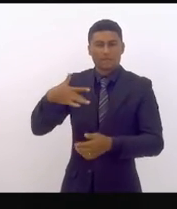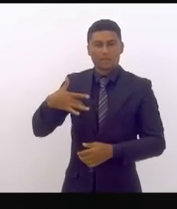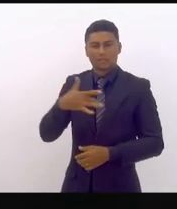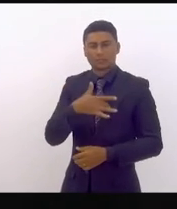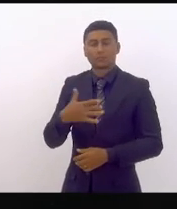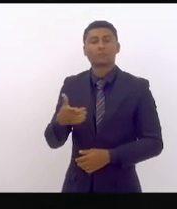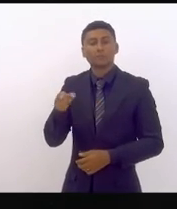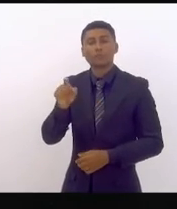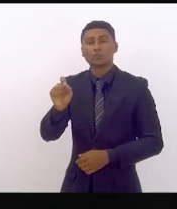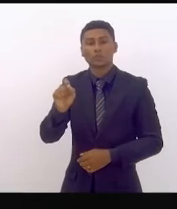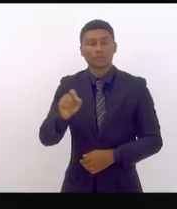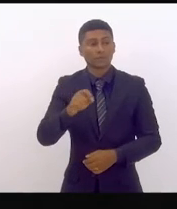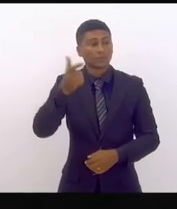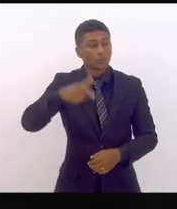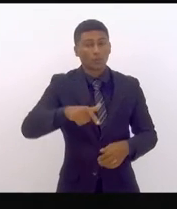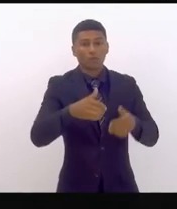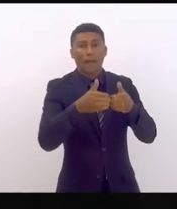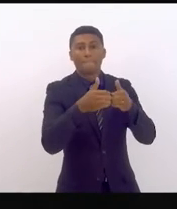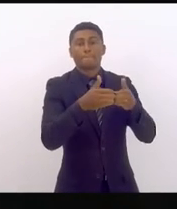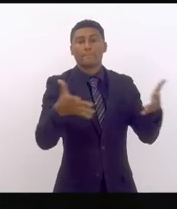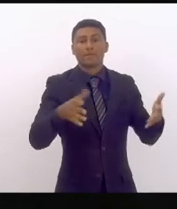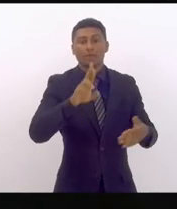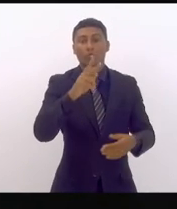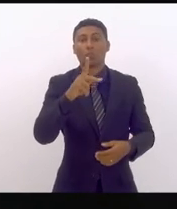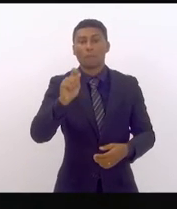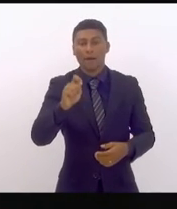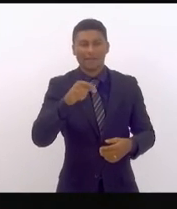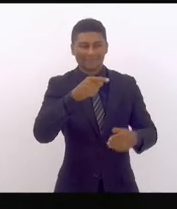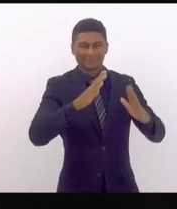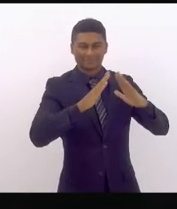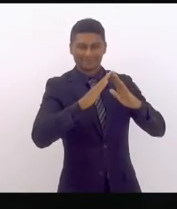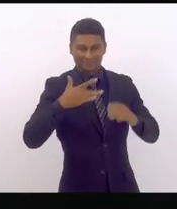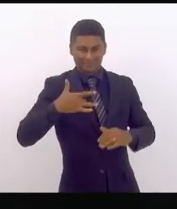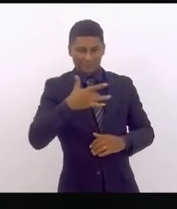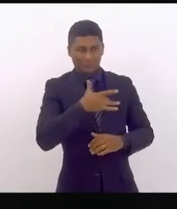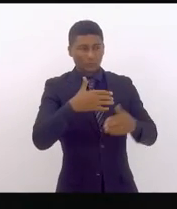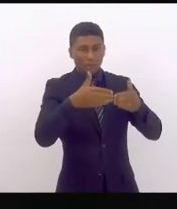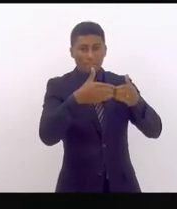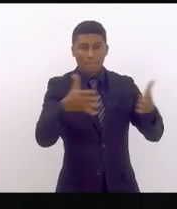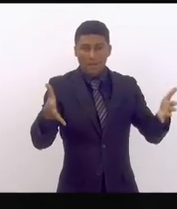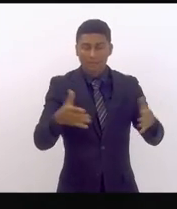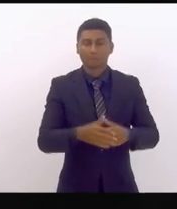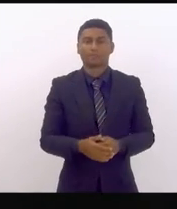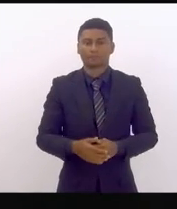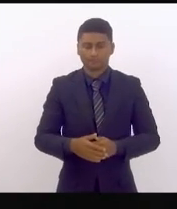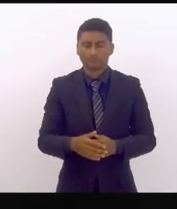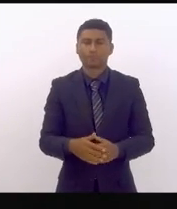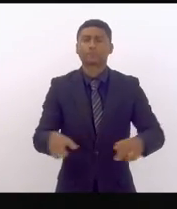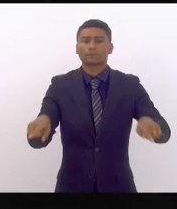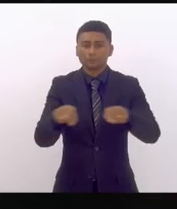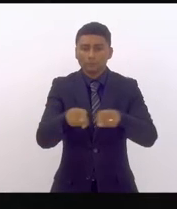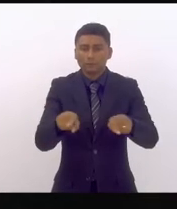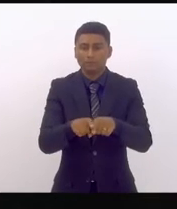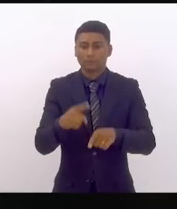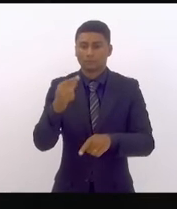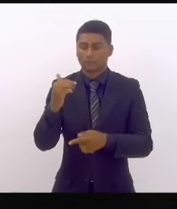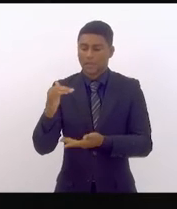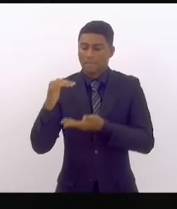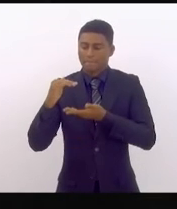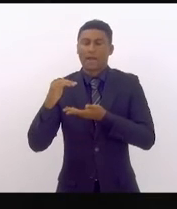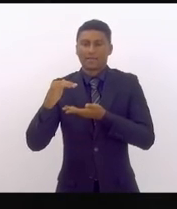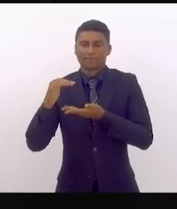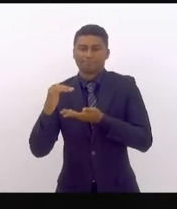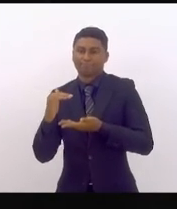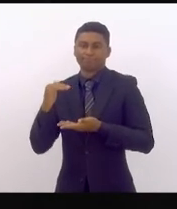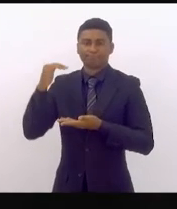reabrir uma UPA do cabo wins que estava fechada há muito tempo aumentamos o repasse para manter a Upa da